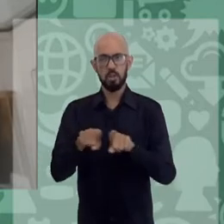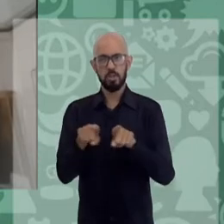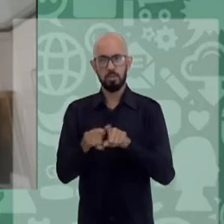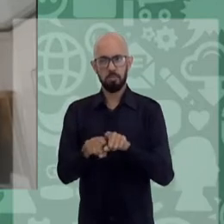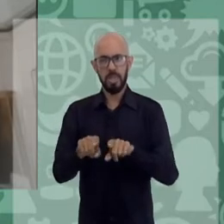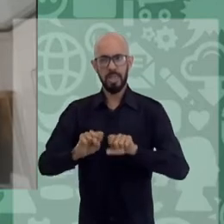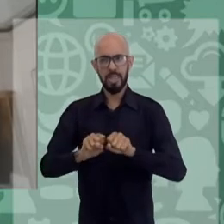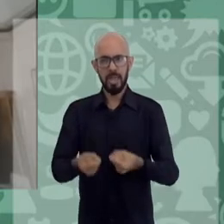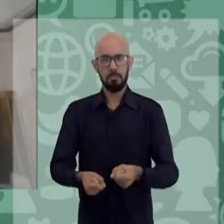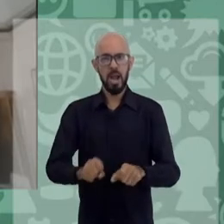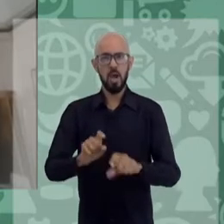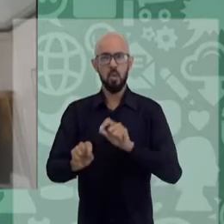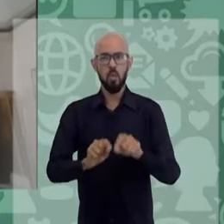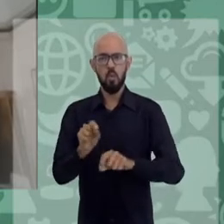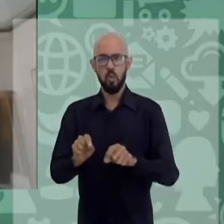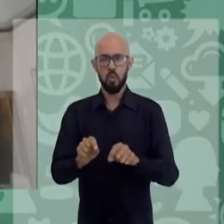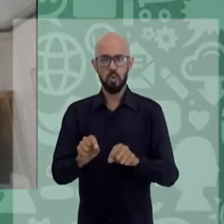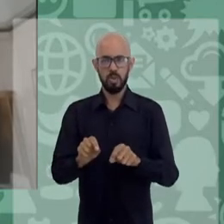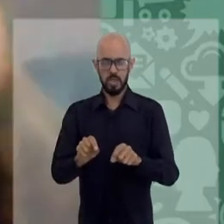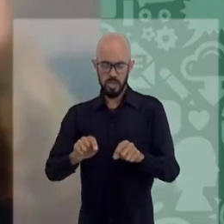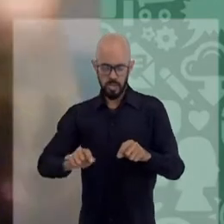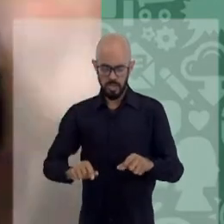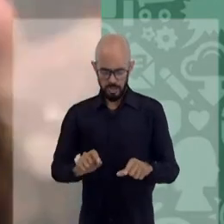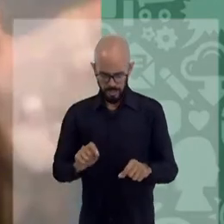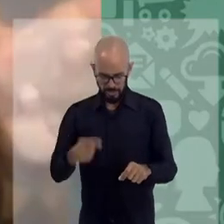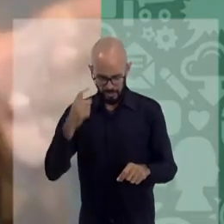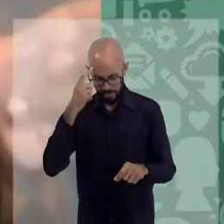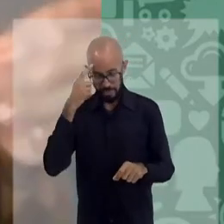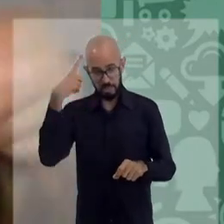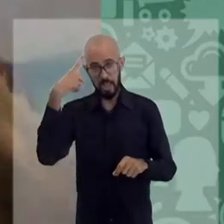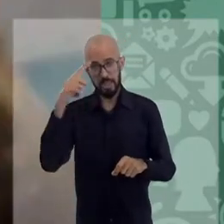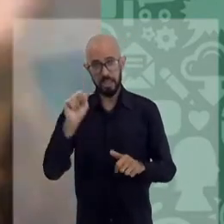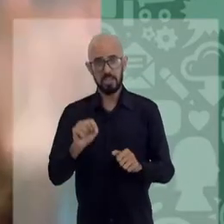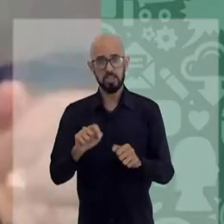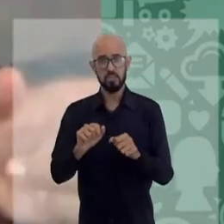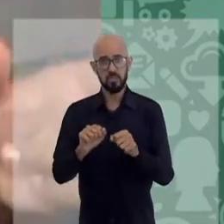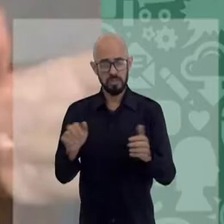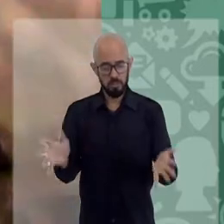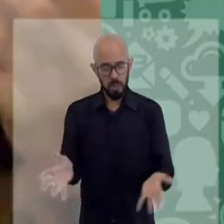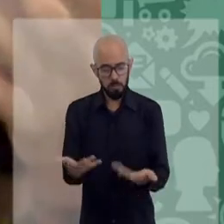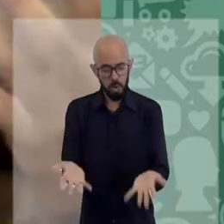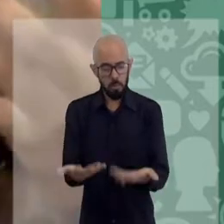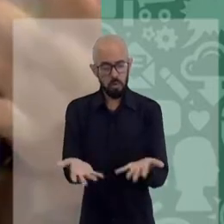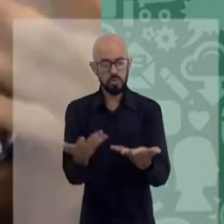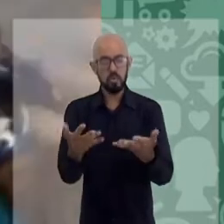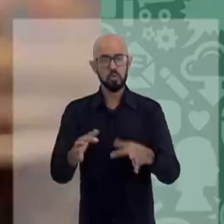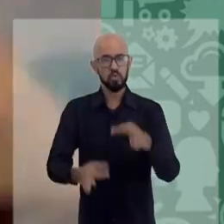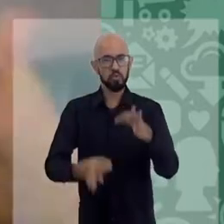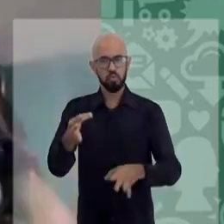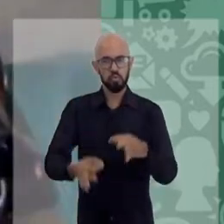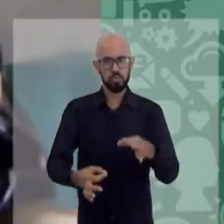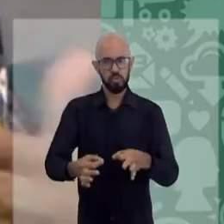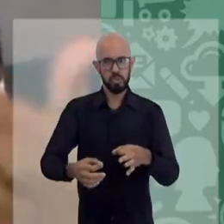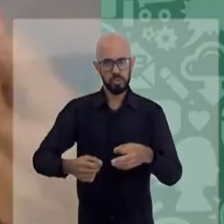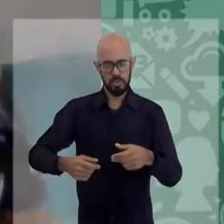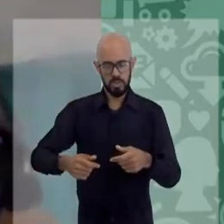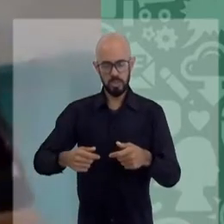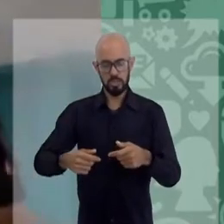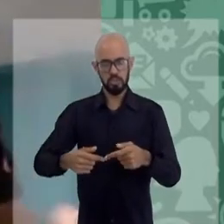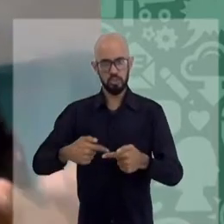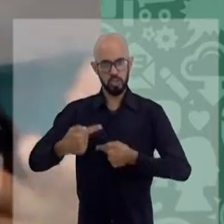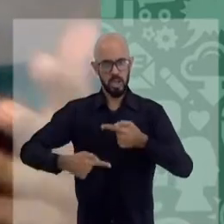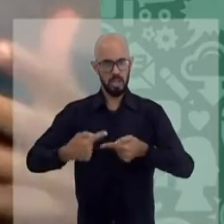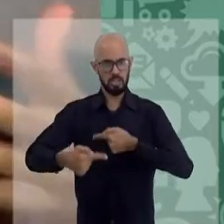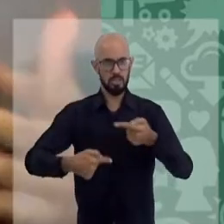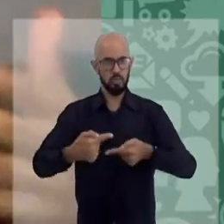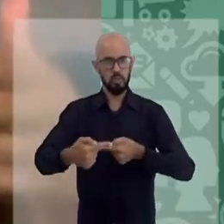Para poder quebrar também com esse lugar que a gente sempre se arrogou de querer promover uma certa justiça intergeracional,